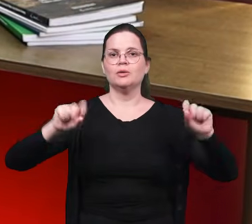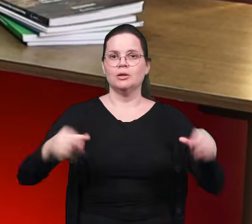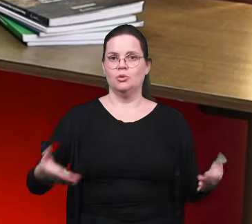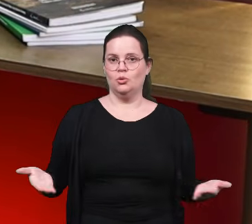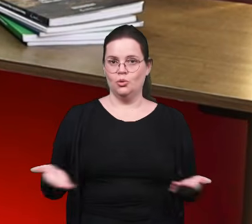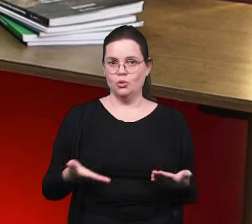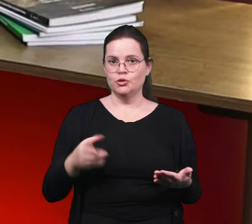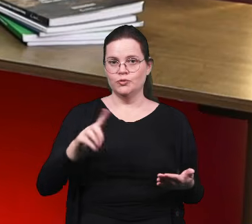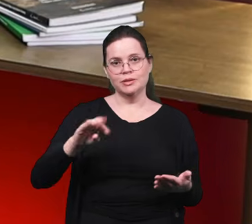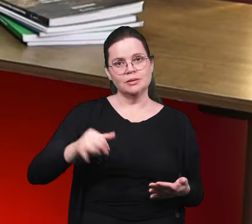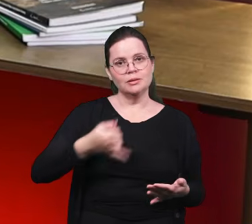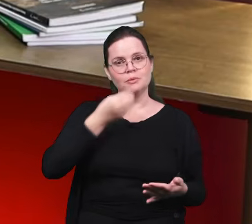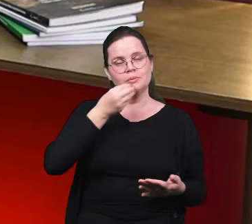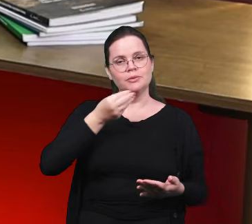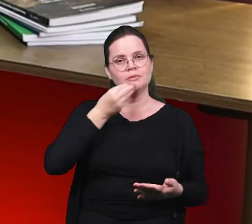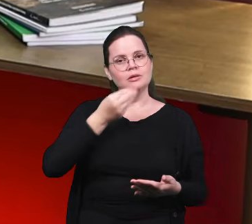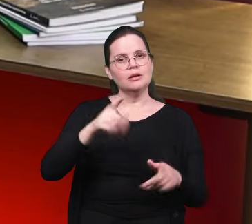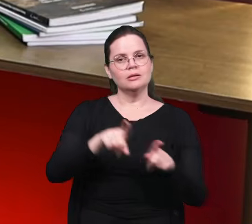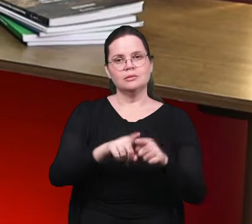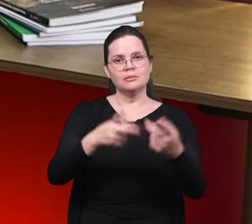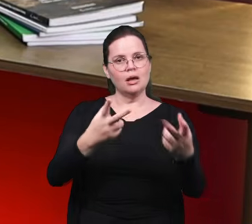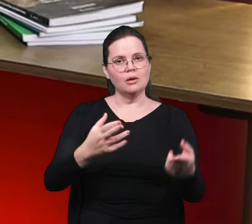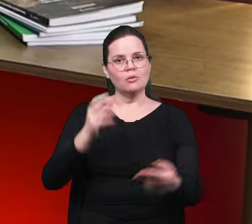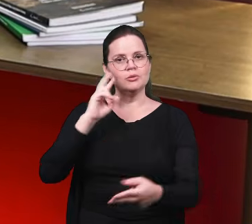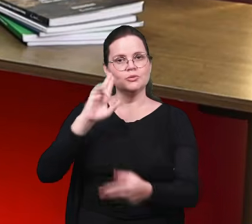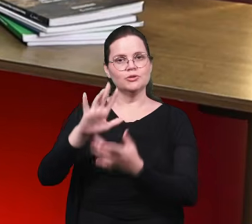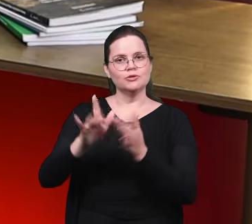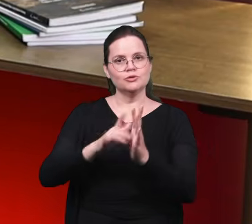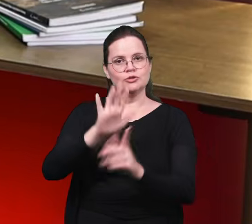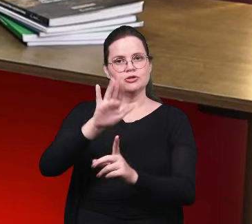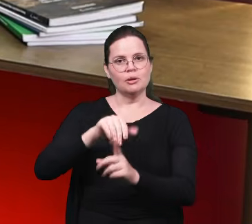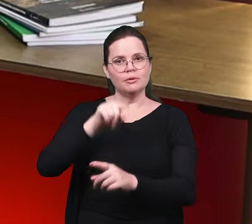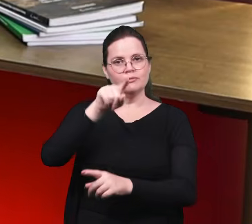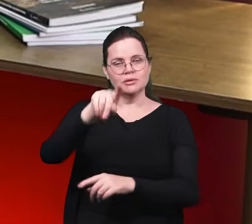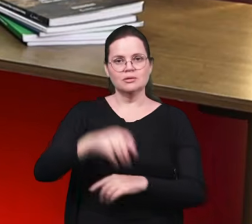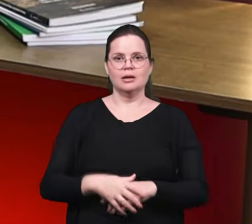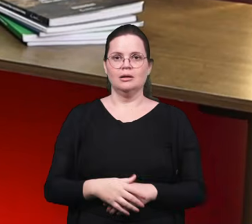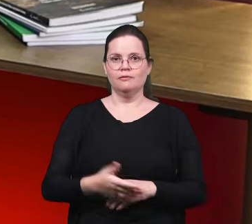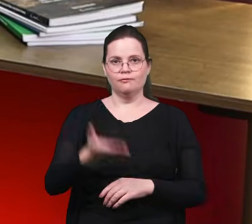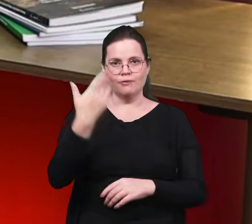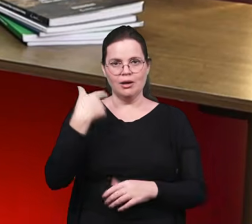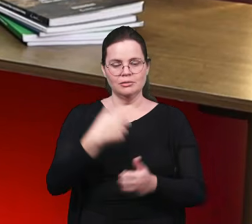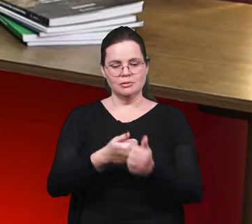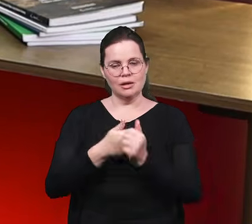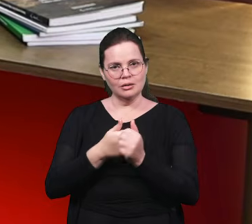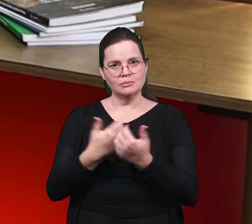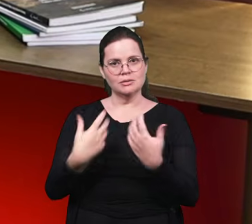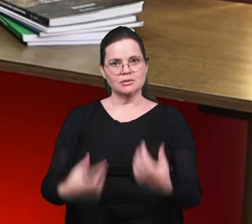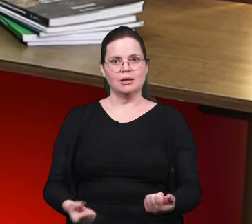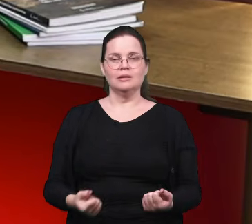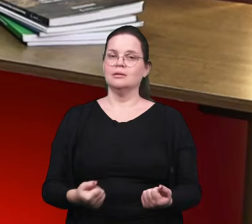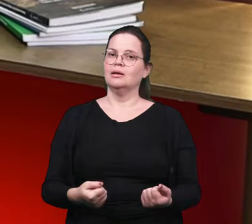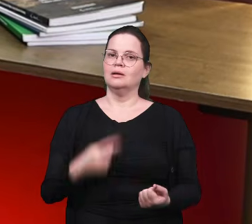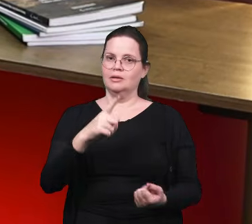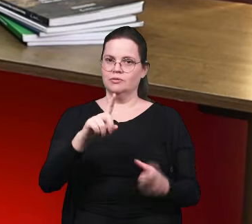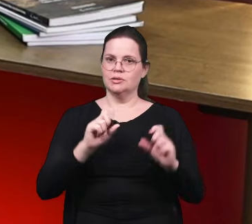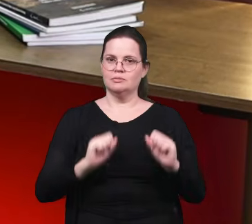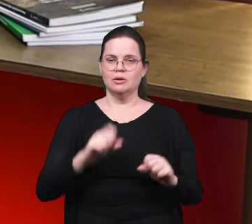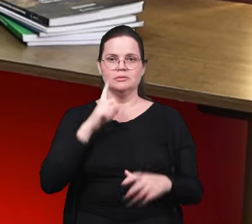pode ouvir esse mesmo chamado de Jesus. Segue-me. e você pode tomar uma